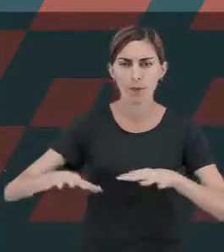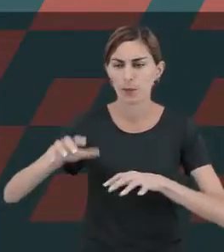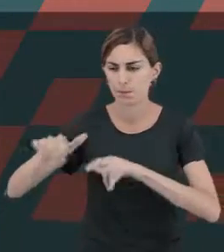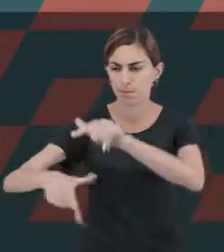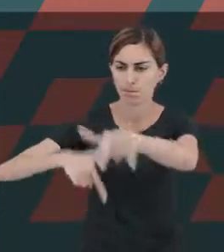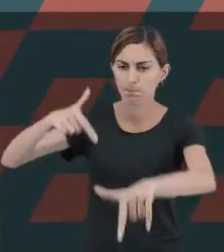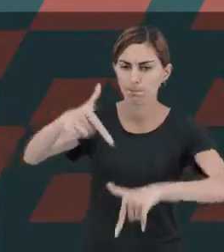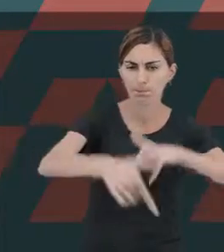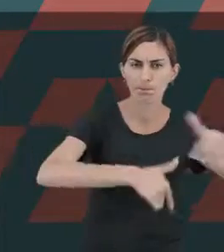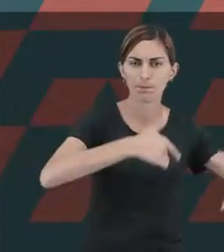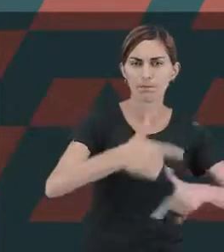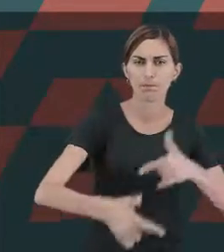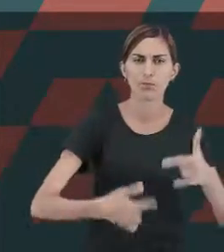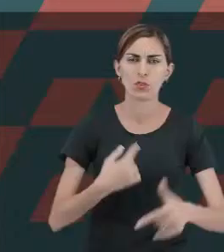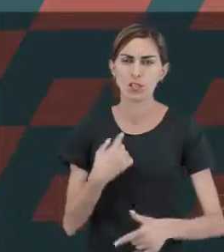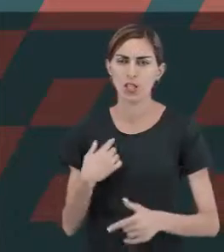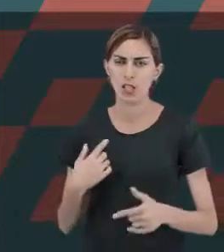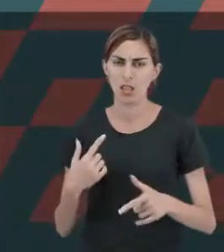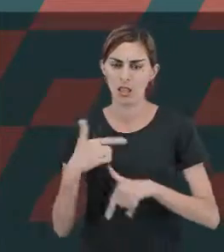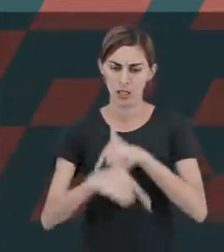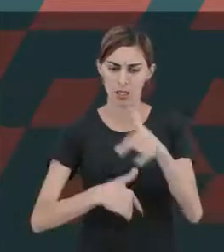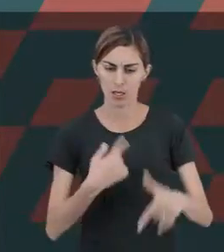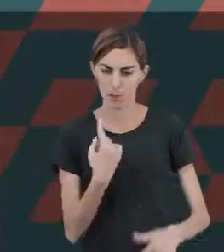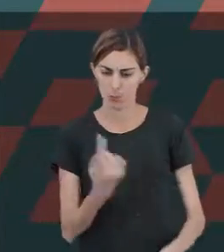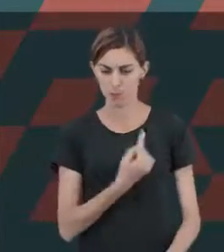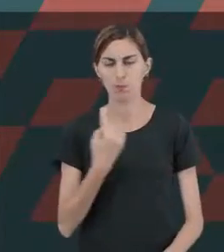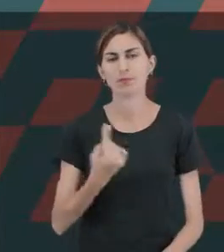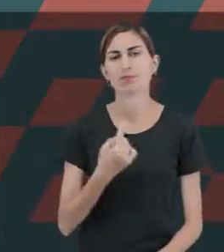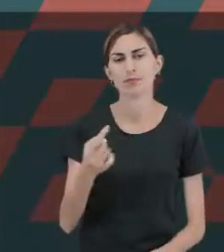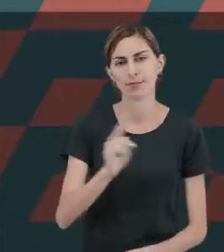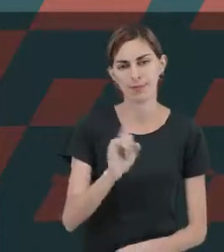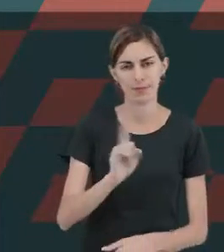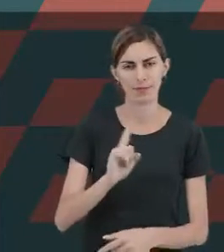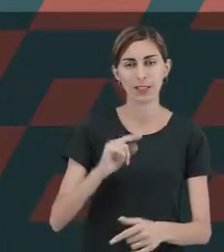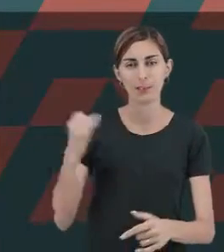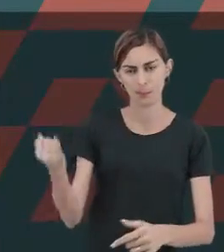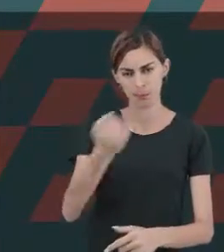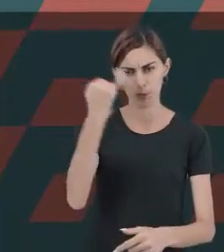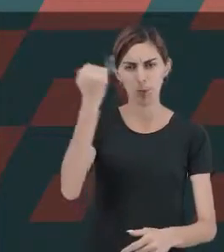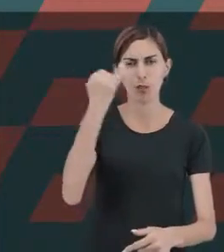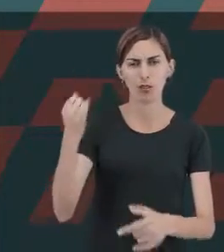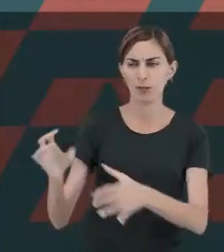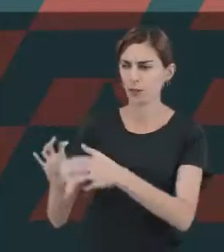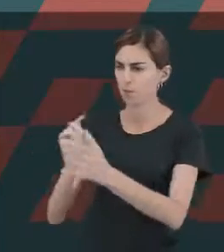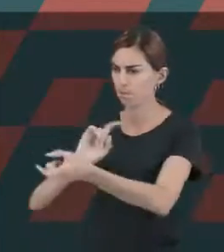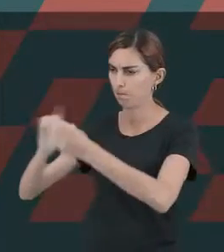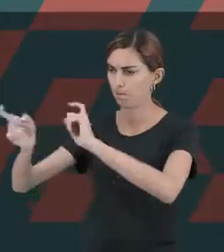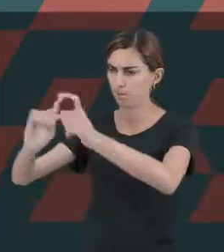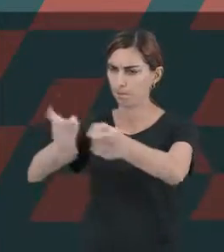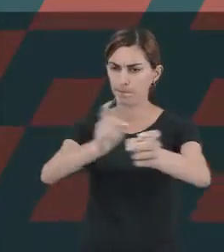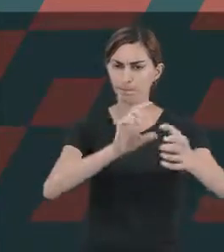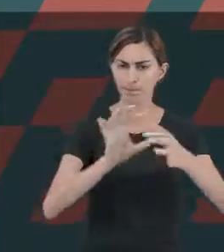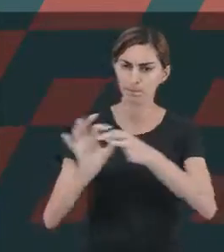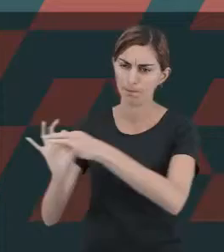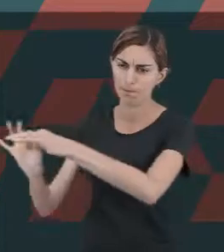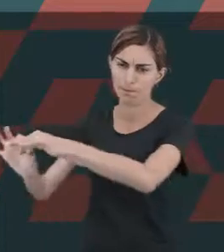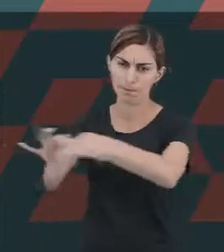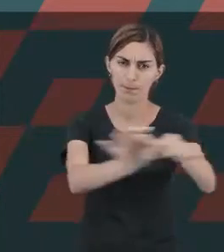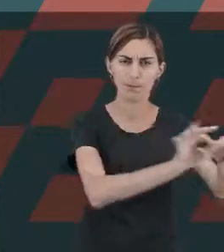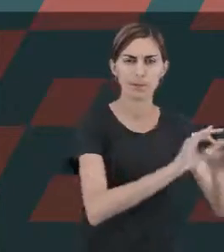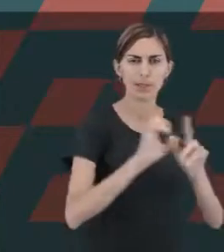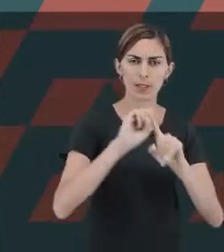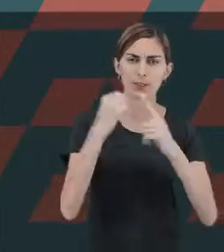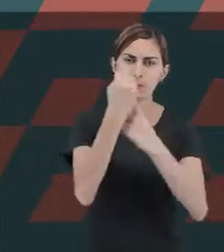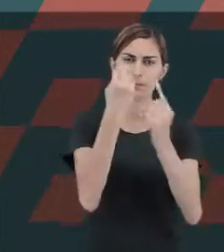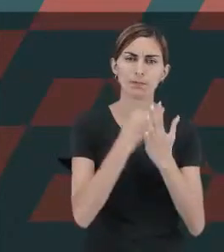Nenhum dispositivo trabalha fechado em si mesmo. Por isso é tão importante a articulação dos serviços da assistência